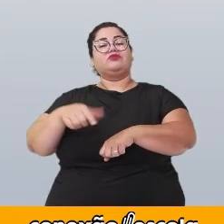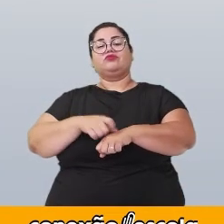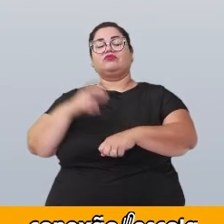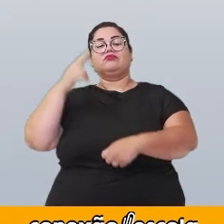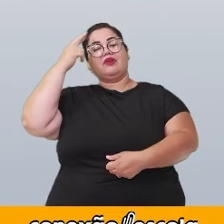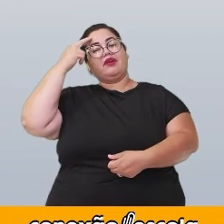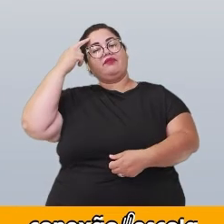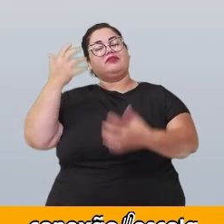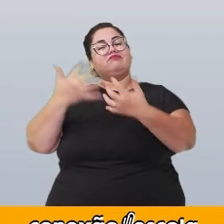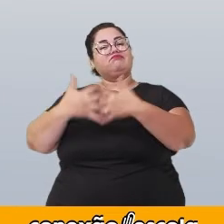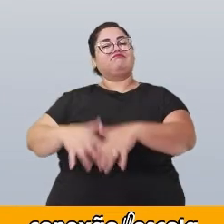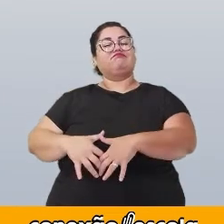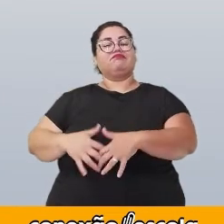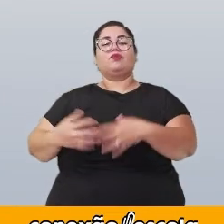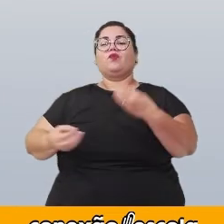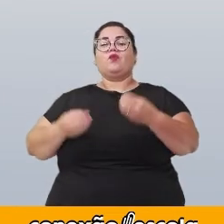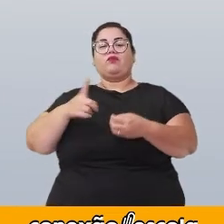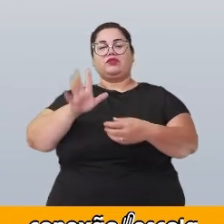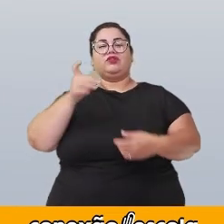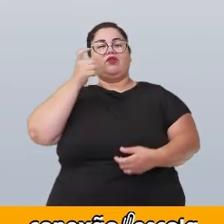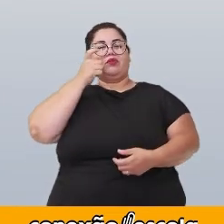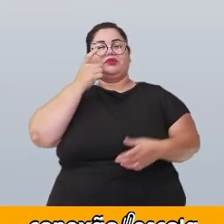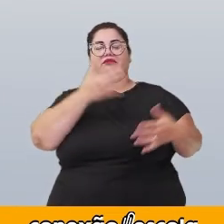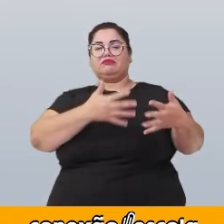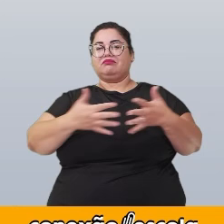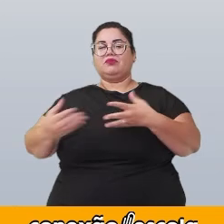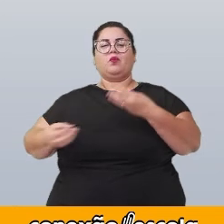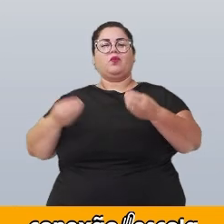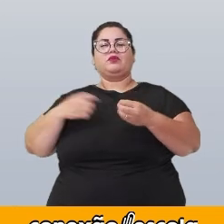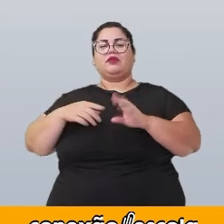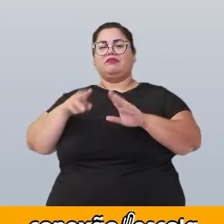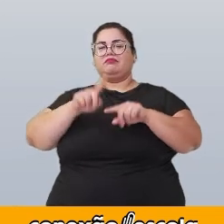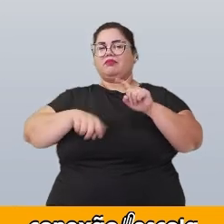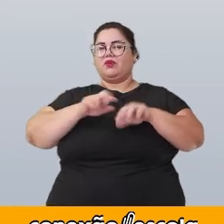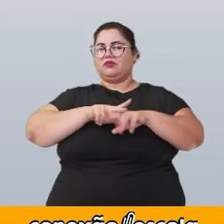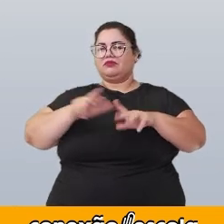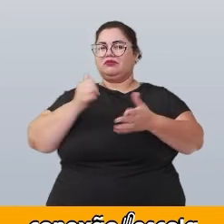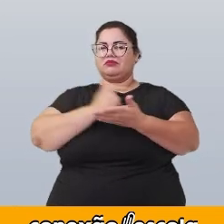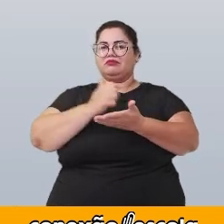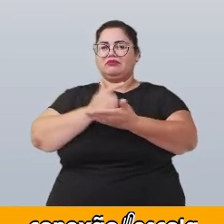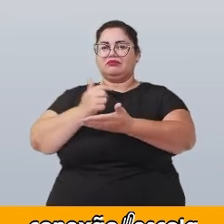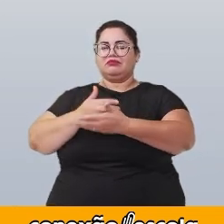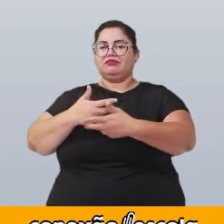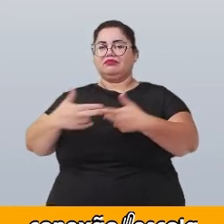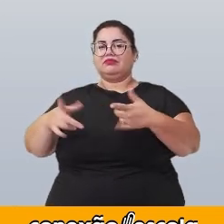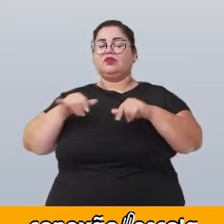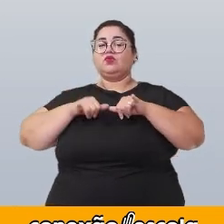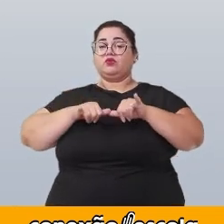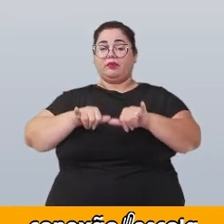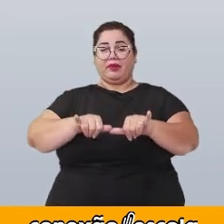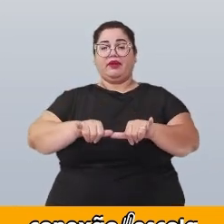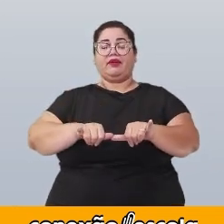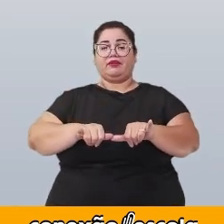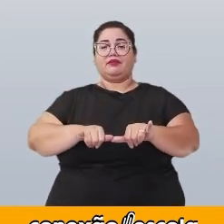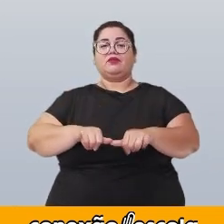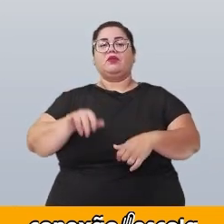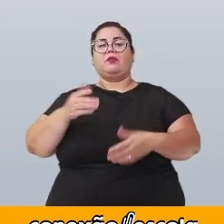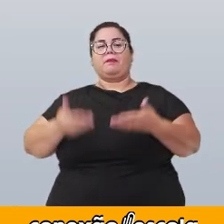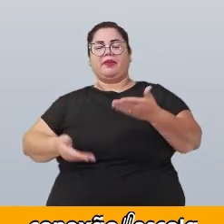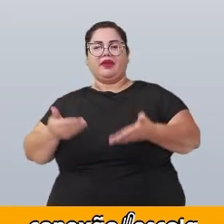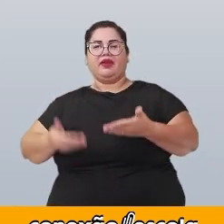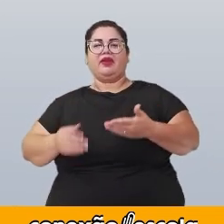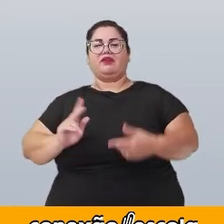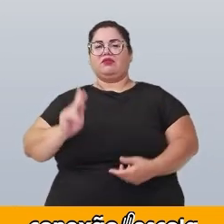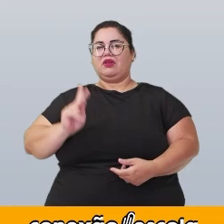forma reflexiva. Você já observou quantos produtos nós compramos no supermercado pelo